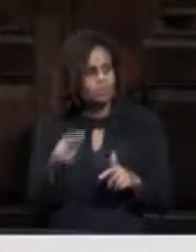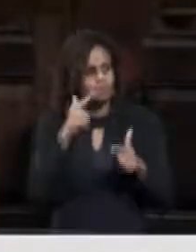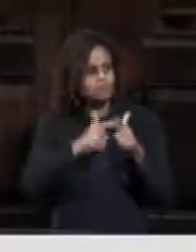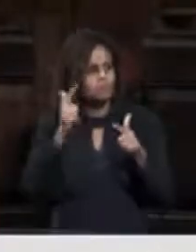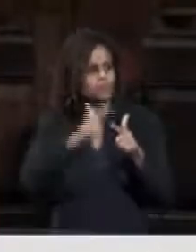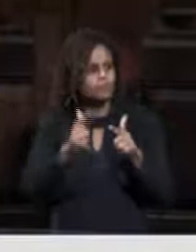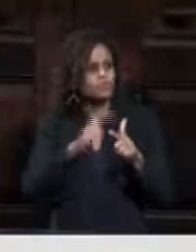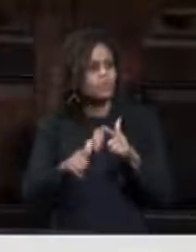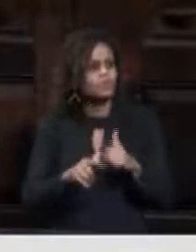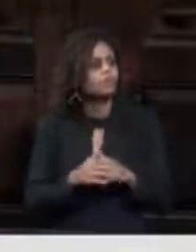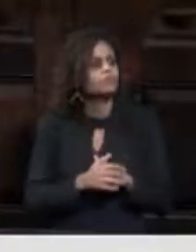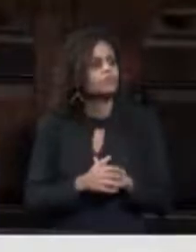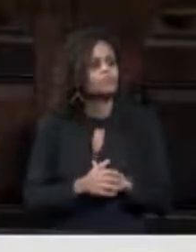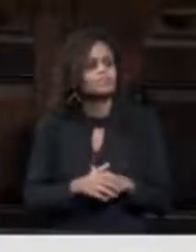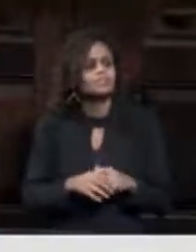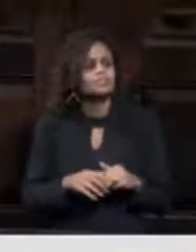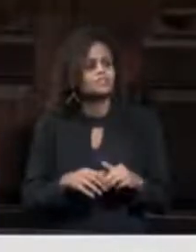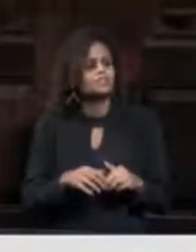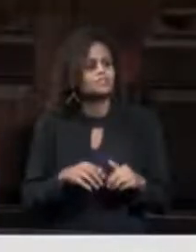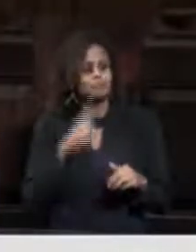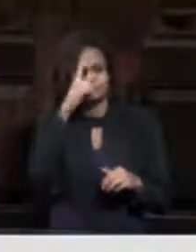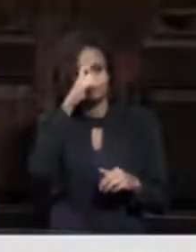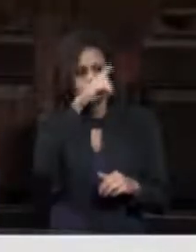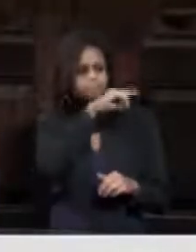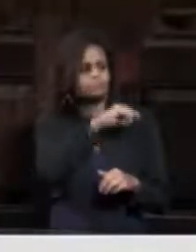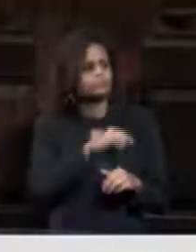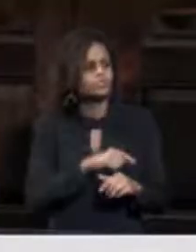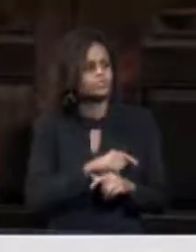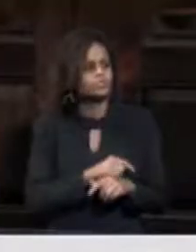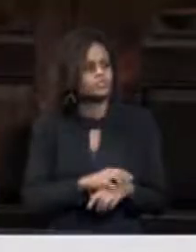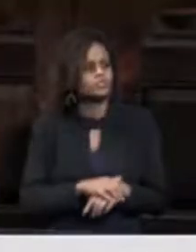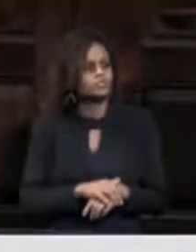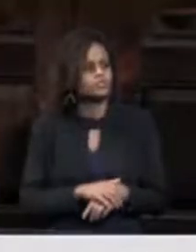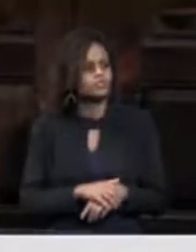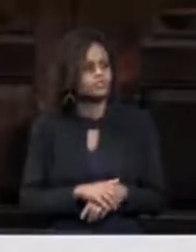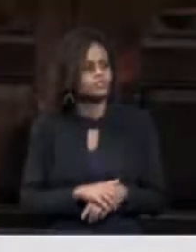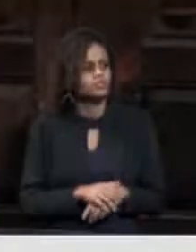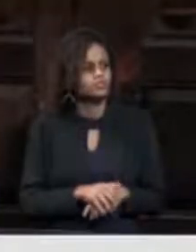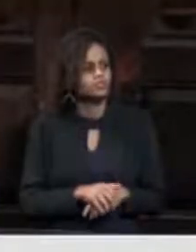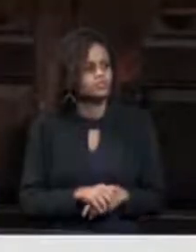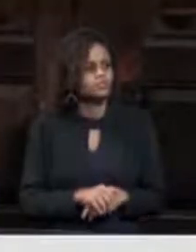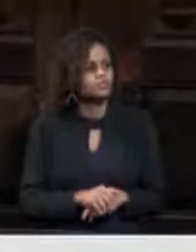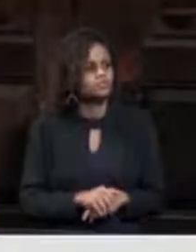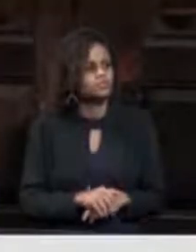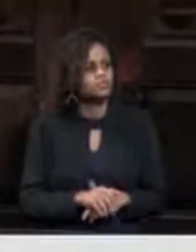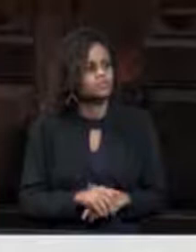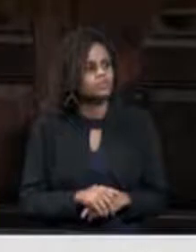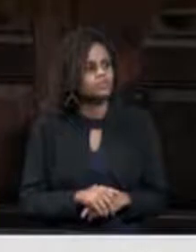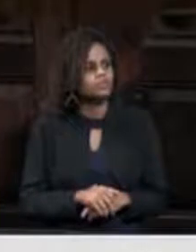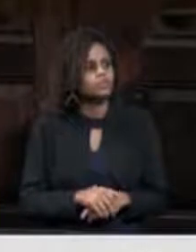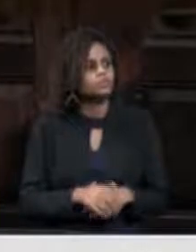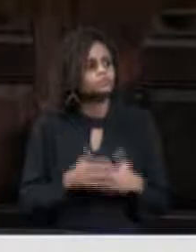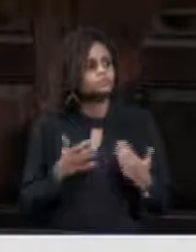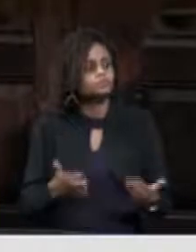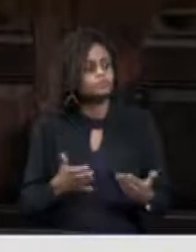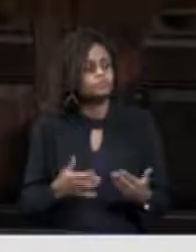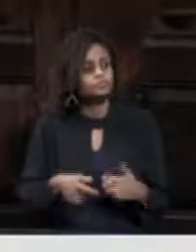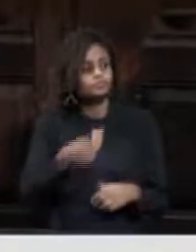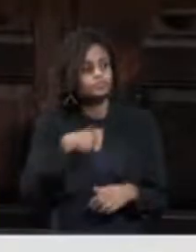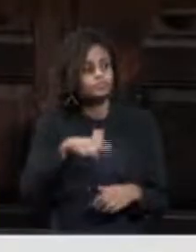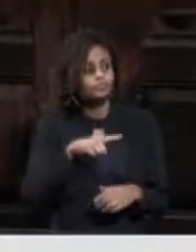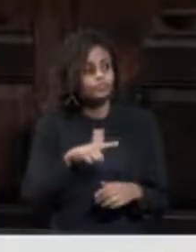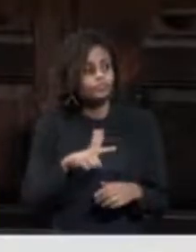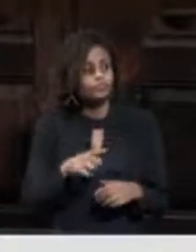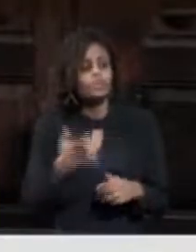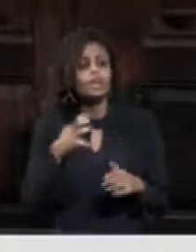são verdadeiras imoralidades na condução da política pública de transporte do Estado do Rio de Janeiro. Então, o que nós estamos querendo